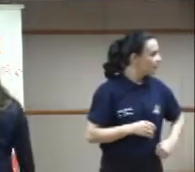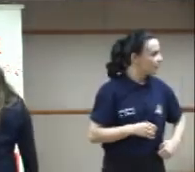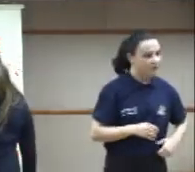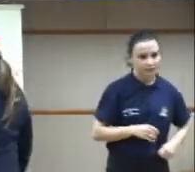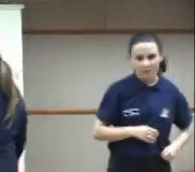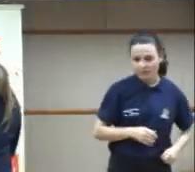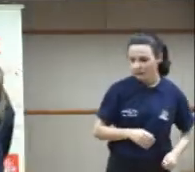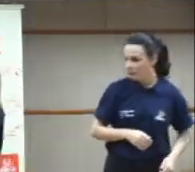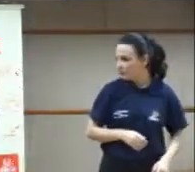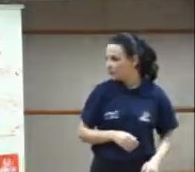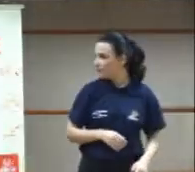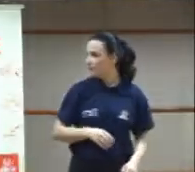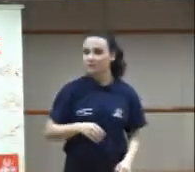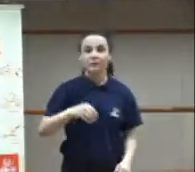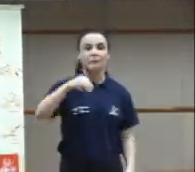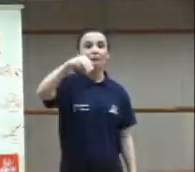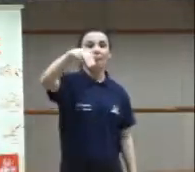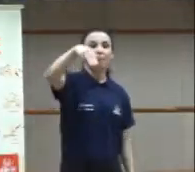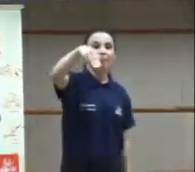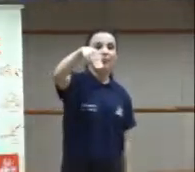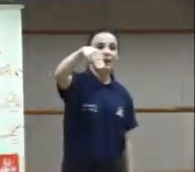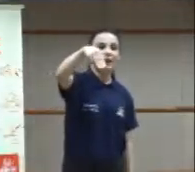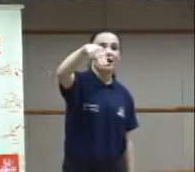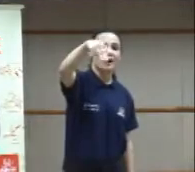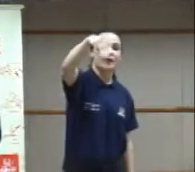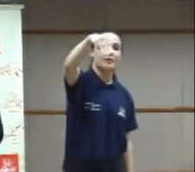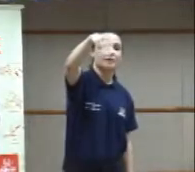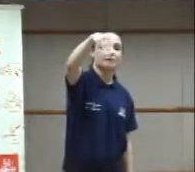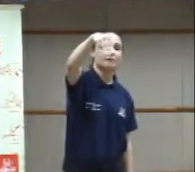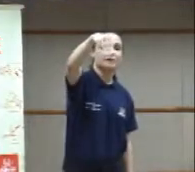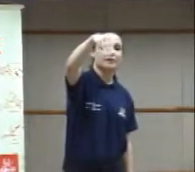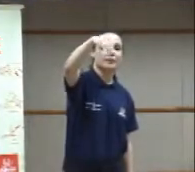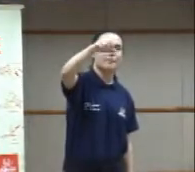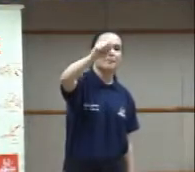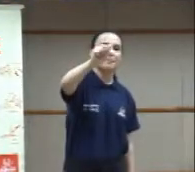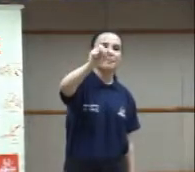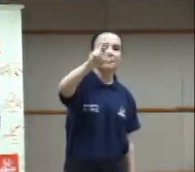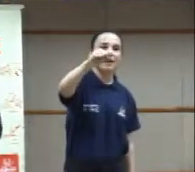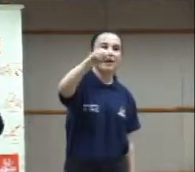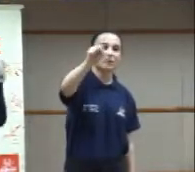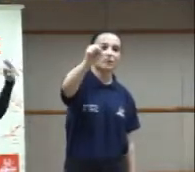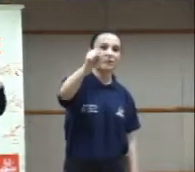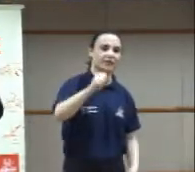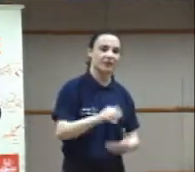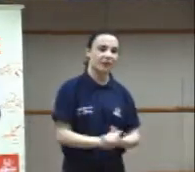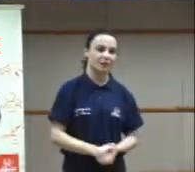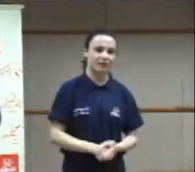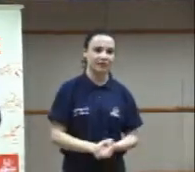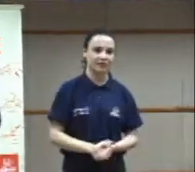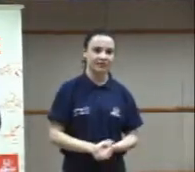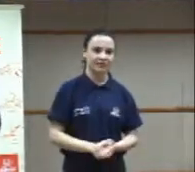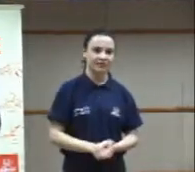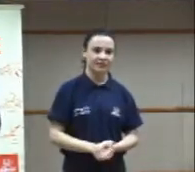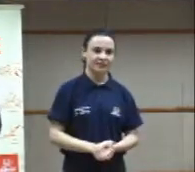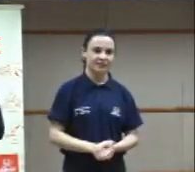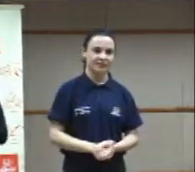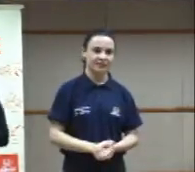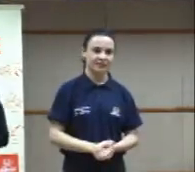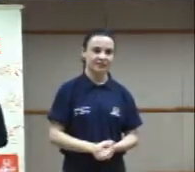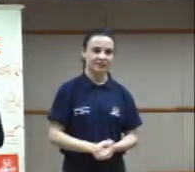Marcos Cunha e Souza, é um professor da área de administração. Então, continuando